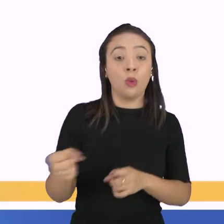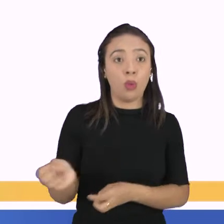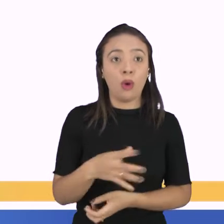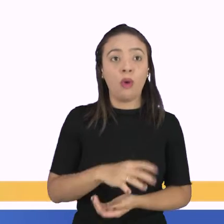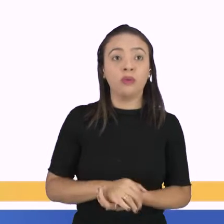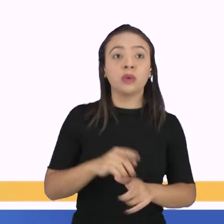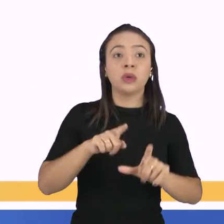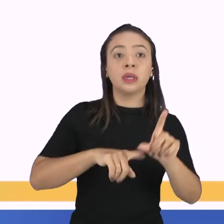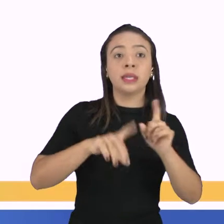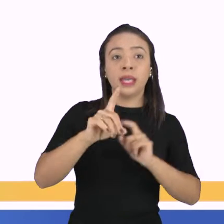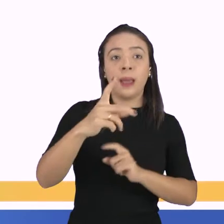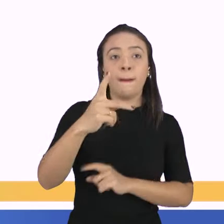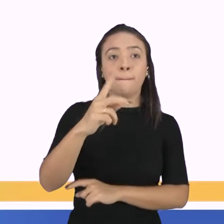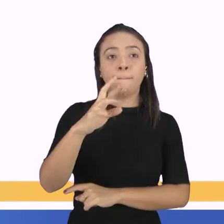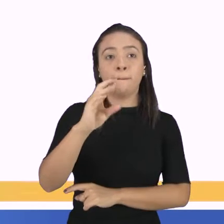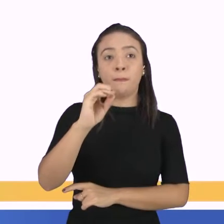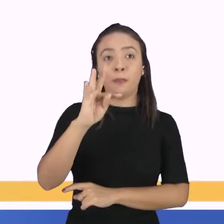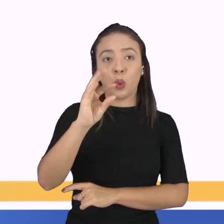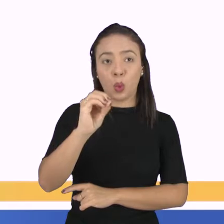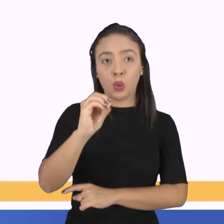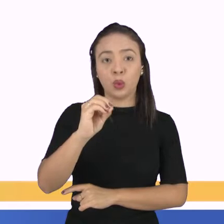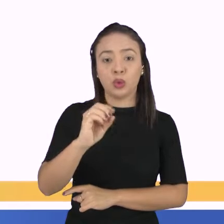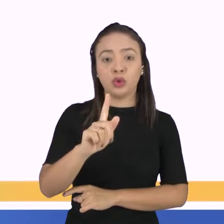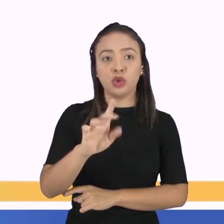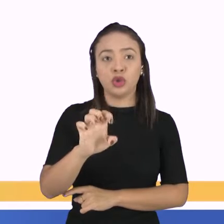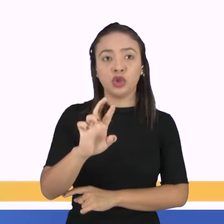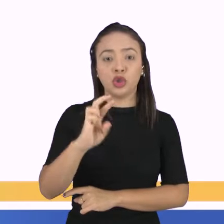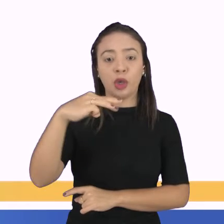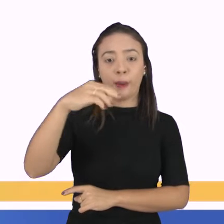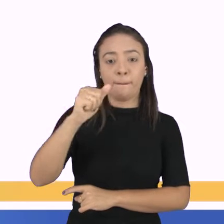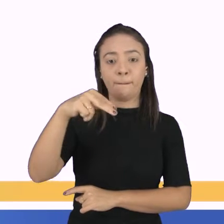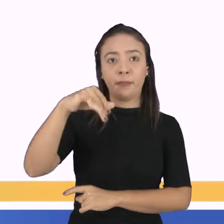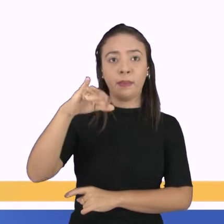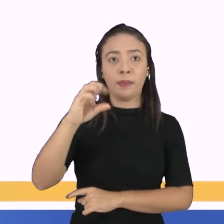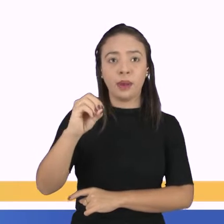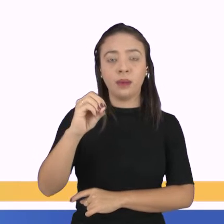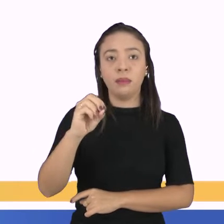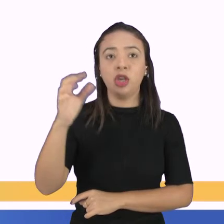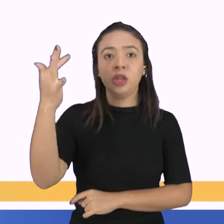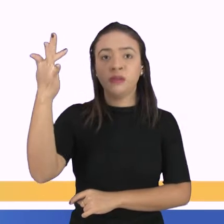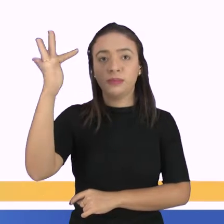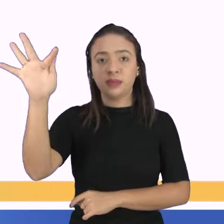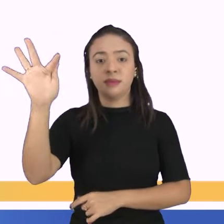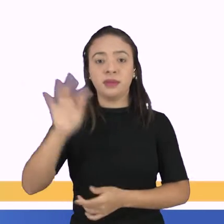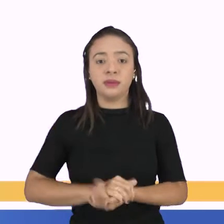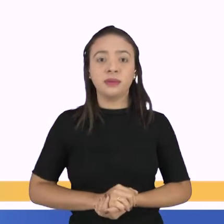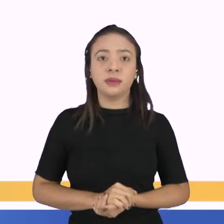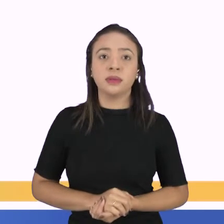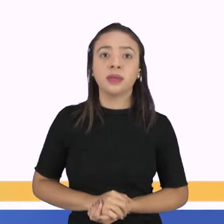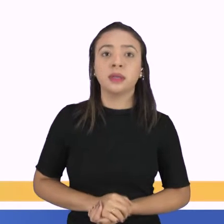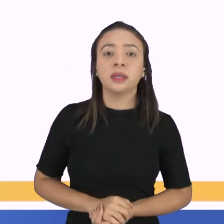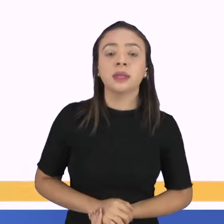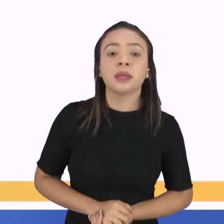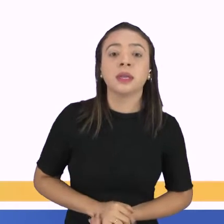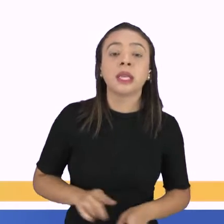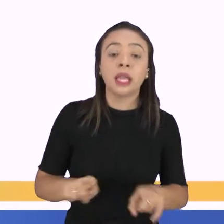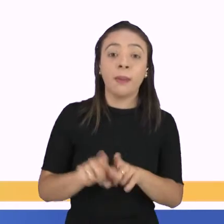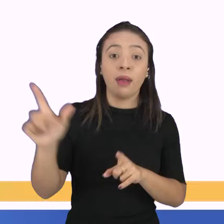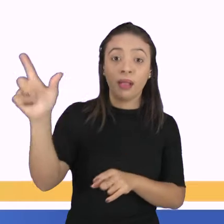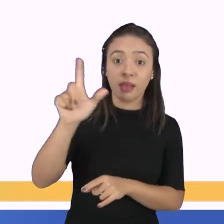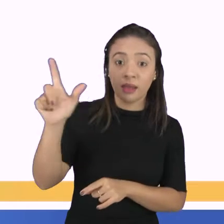proto-germânico, francês e latim. E aí, pessoal, qual dessas opções está trazendo